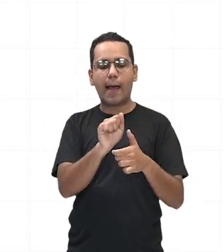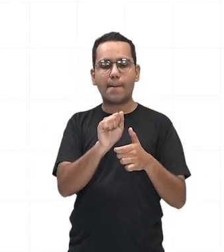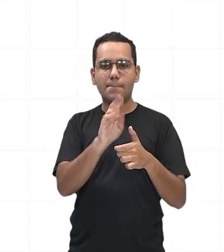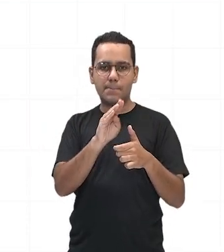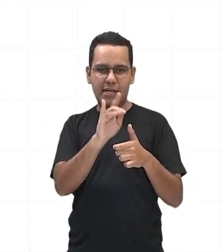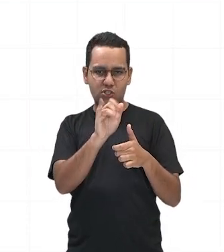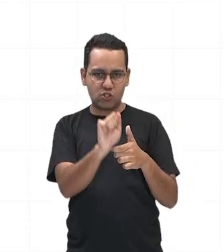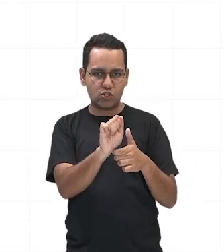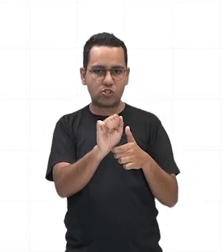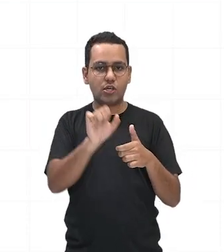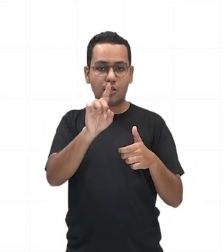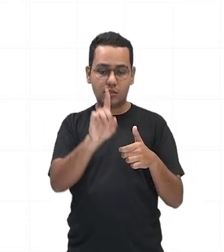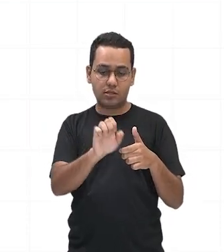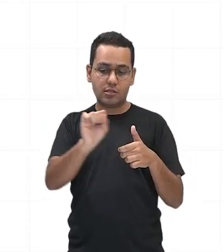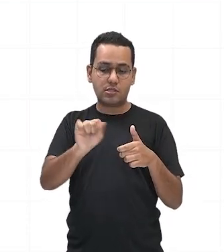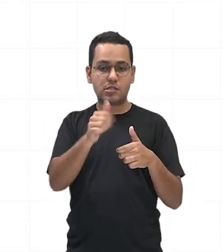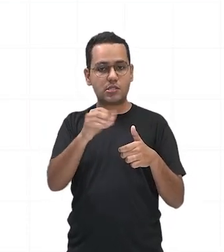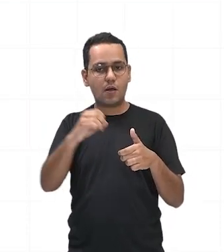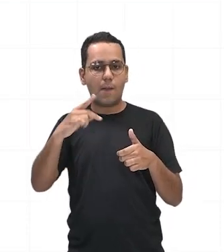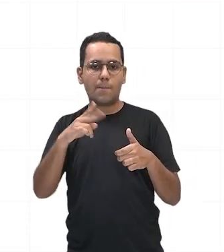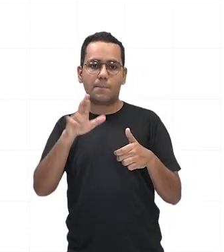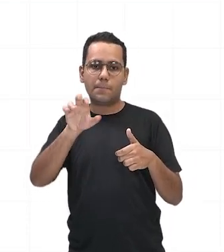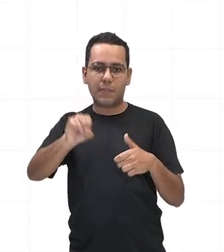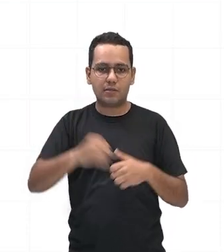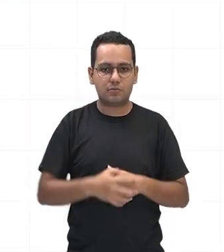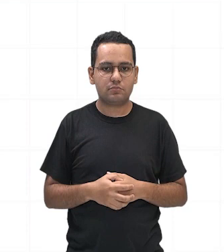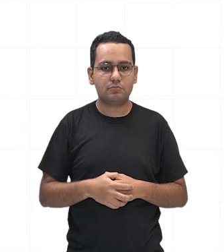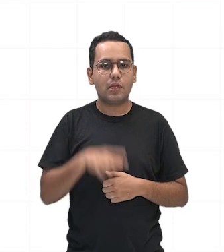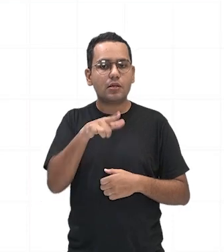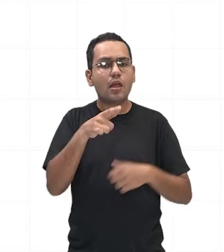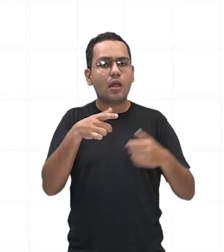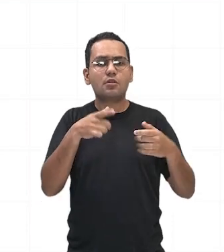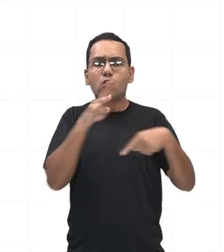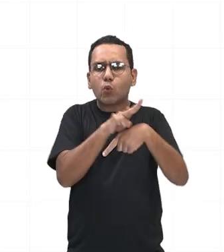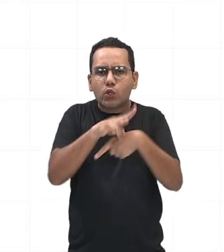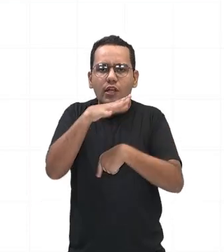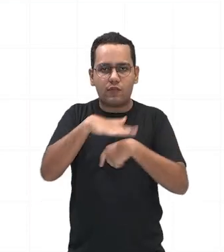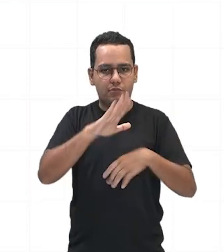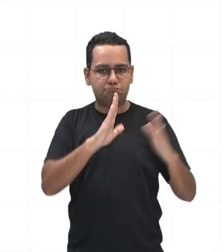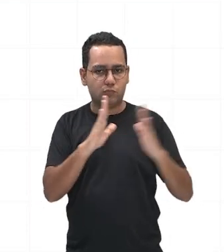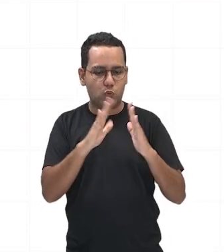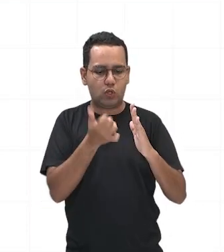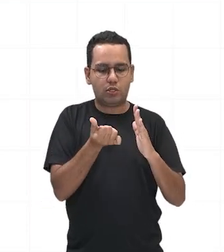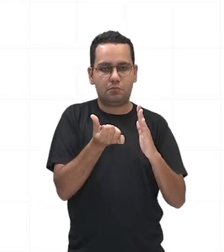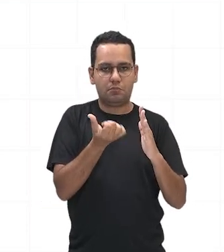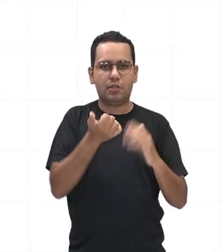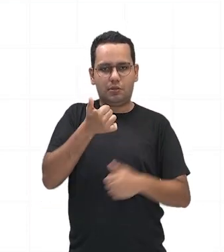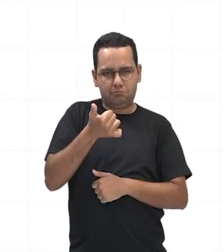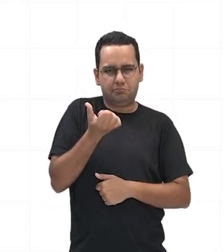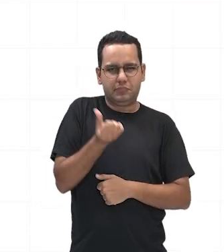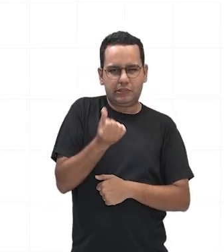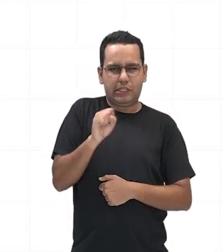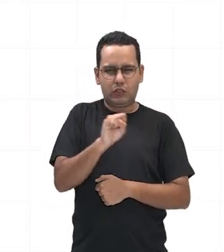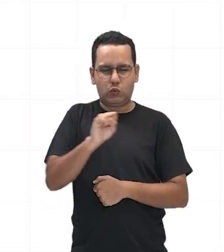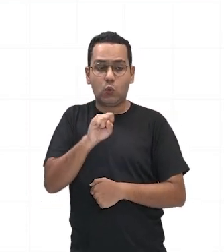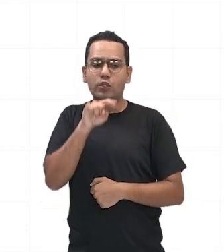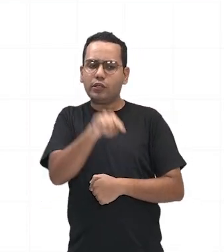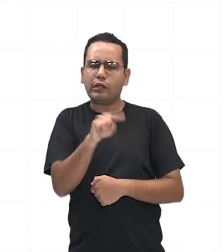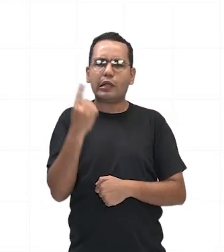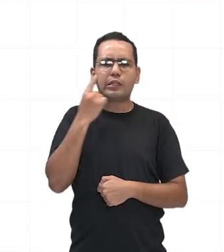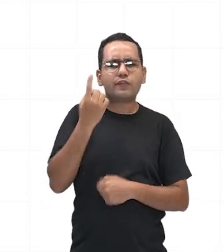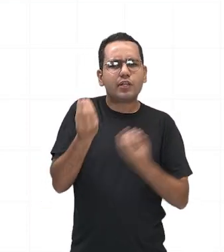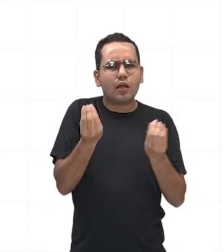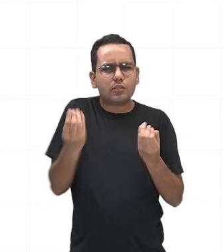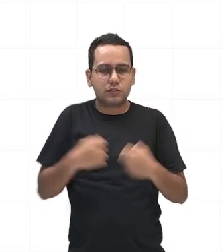em 1688. Este monge descobriu o champanhe misturando, então, diversos tipos de vinho.